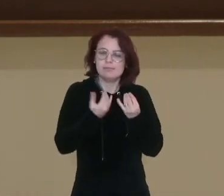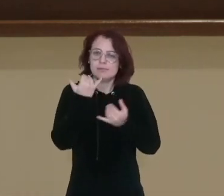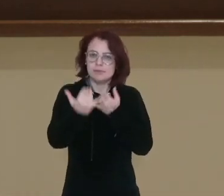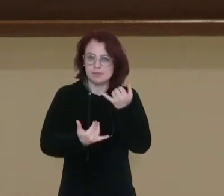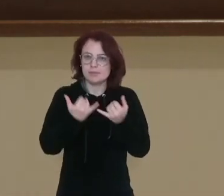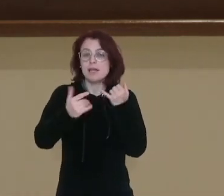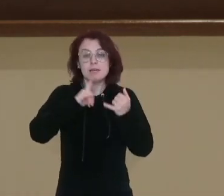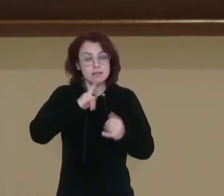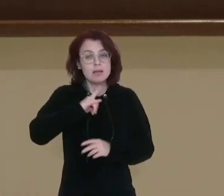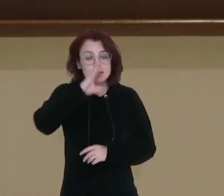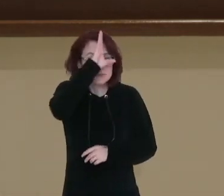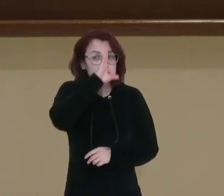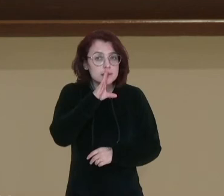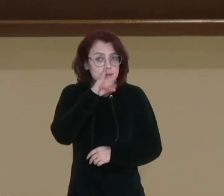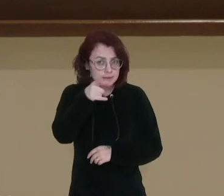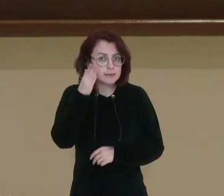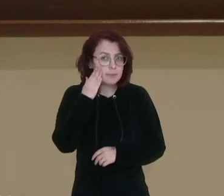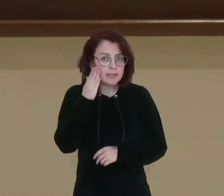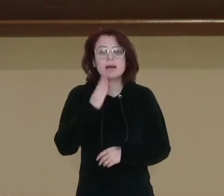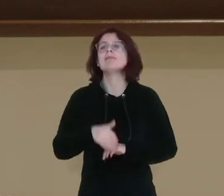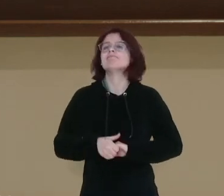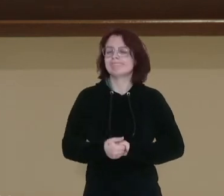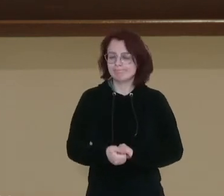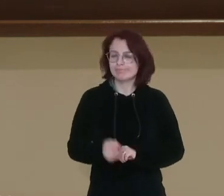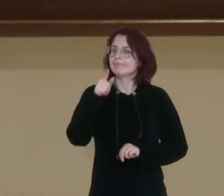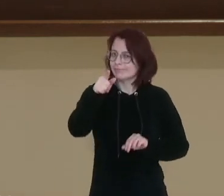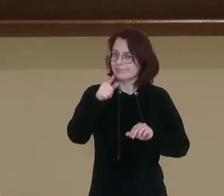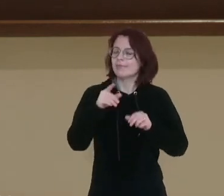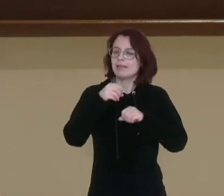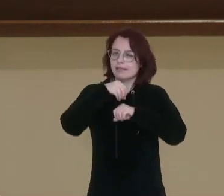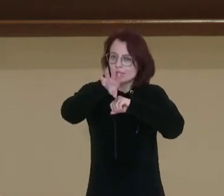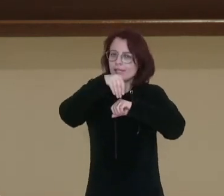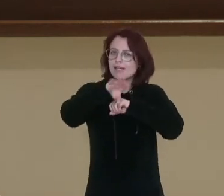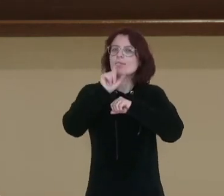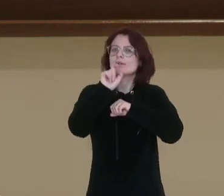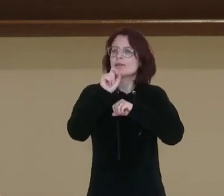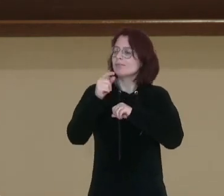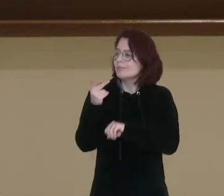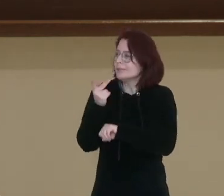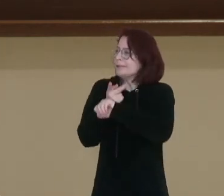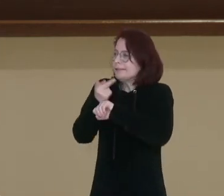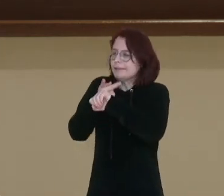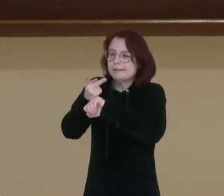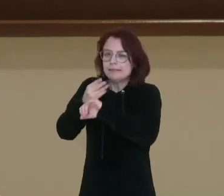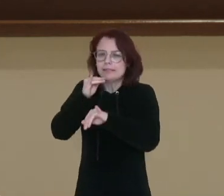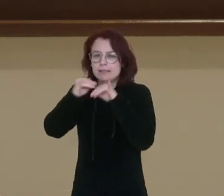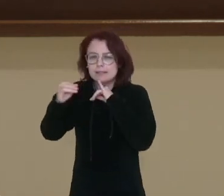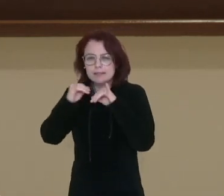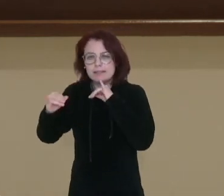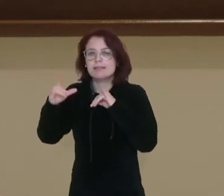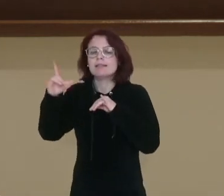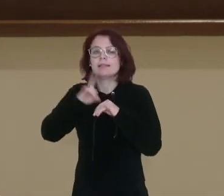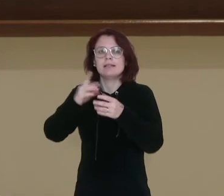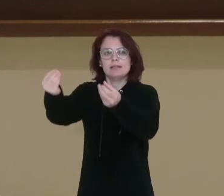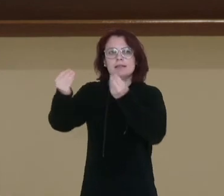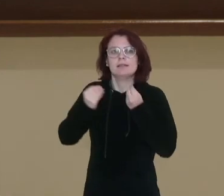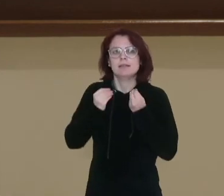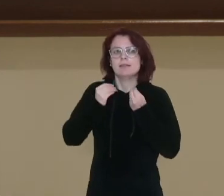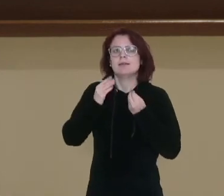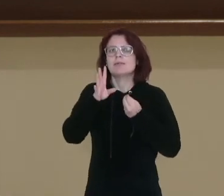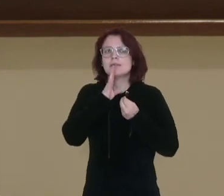plataforma gratuita. Então fica a dica para vocês explorarem essa ferramenta digital que permite um rico aprendizado para